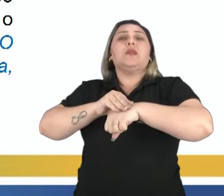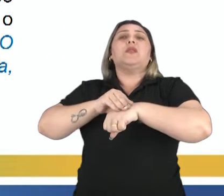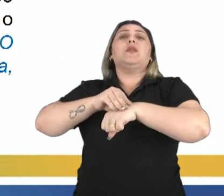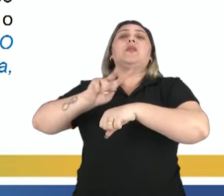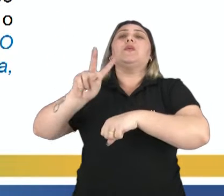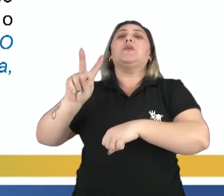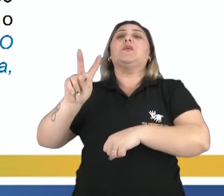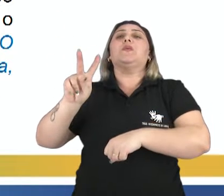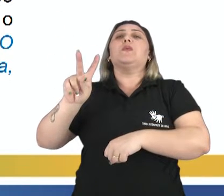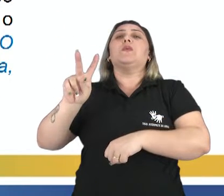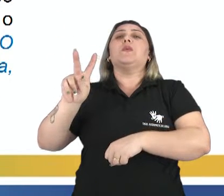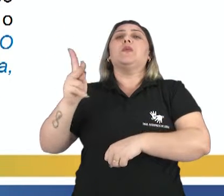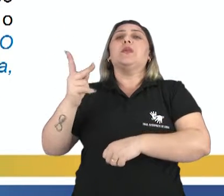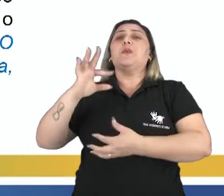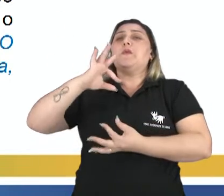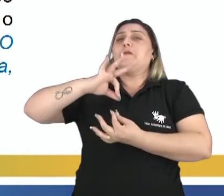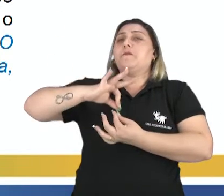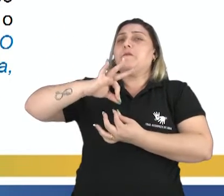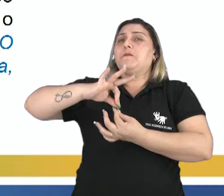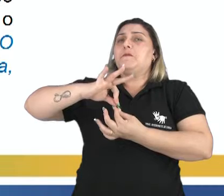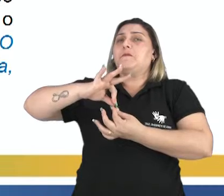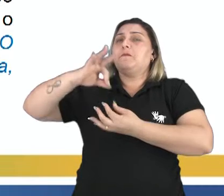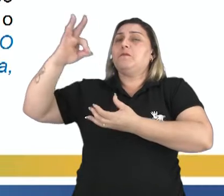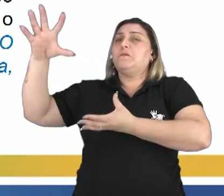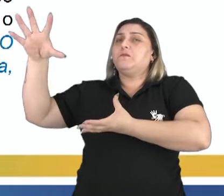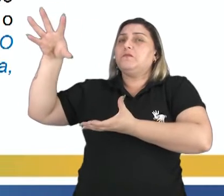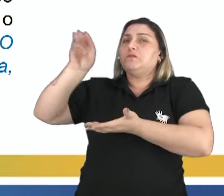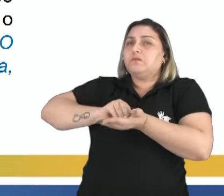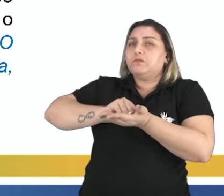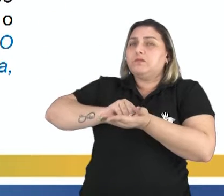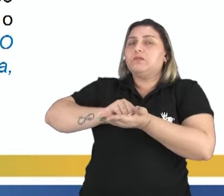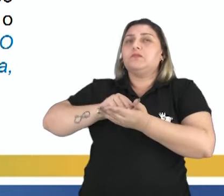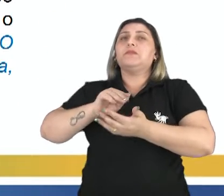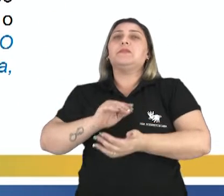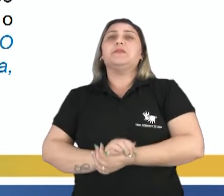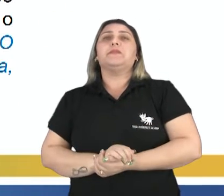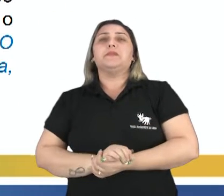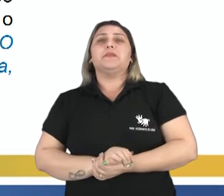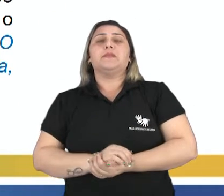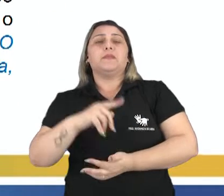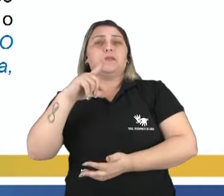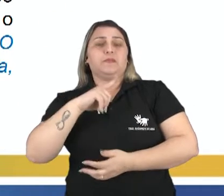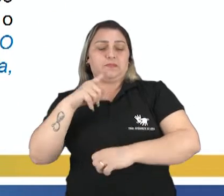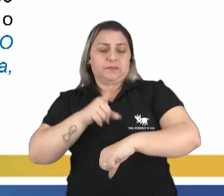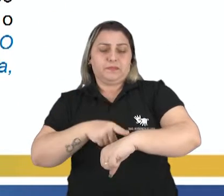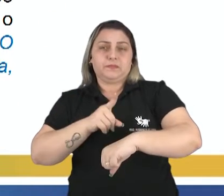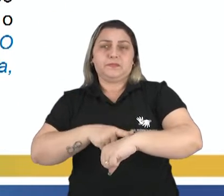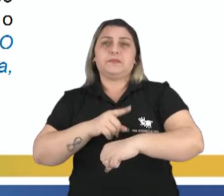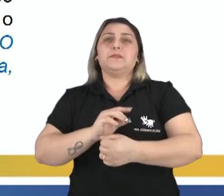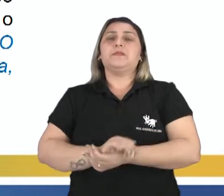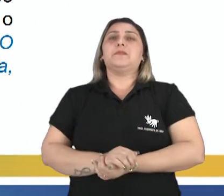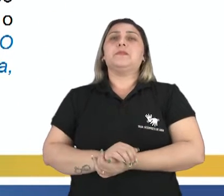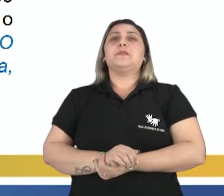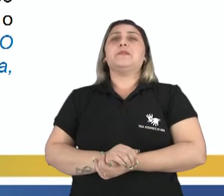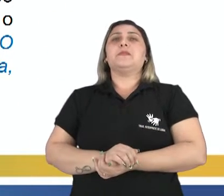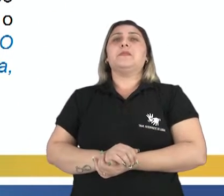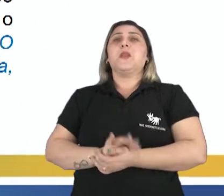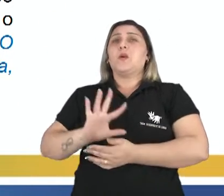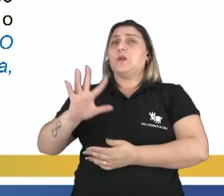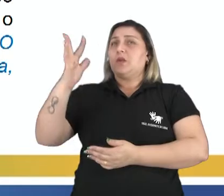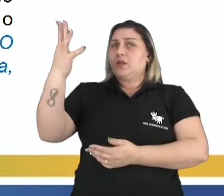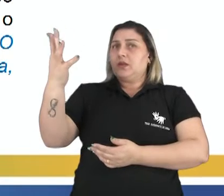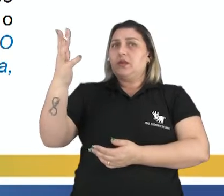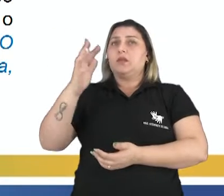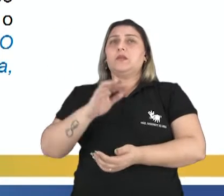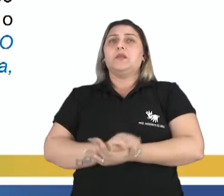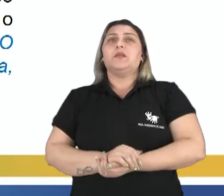aquele conhecimento espiritual que vem de fora para a gente, tá? Então, dos entretempos que sobrepõem o entretempo, o